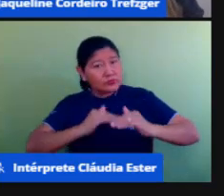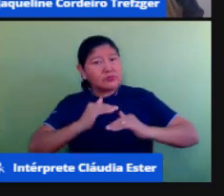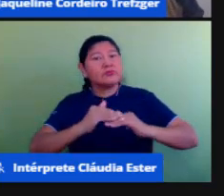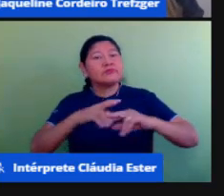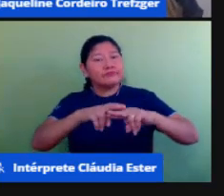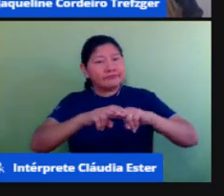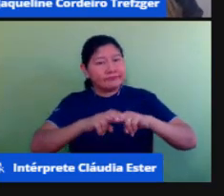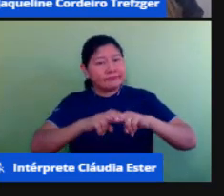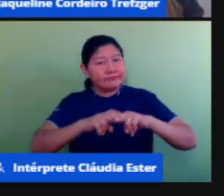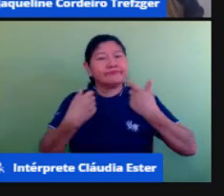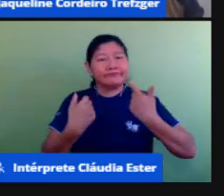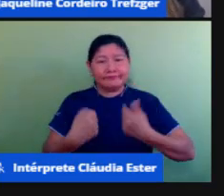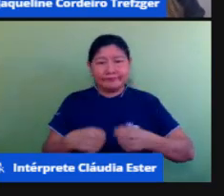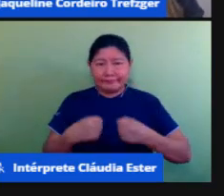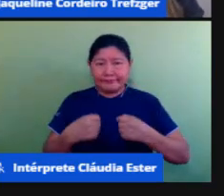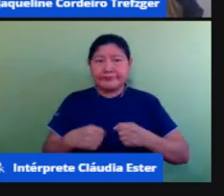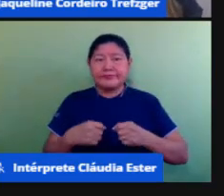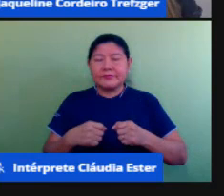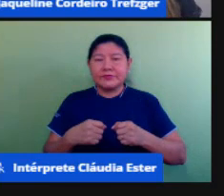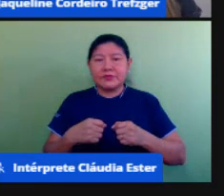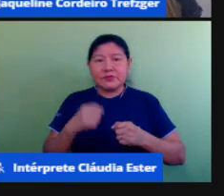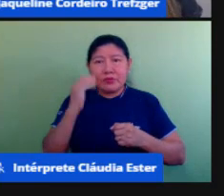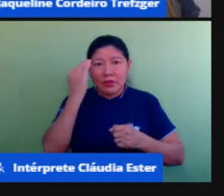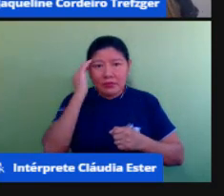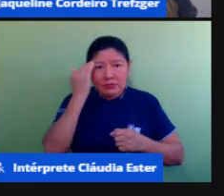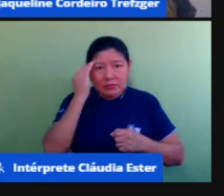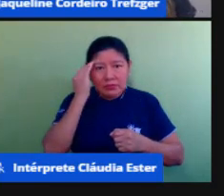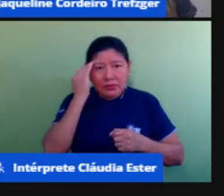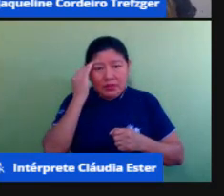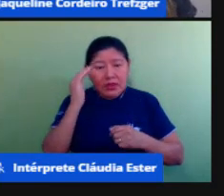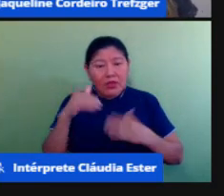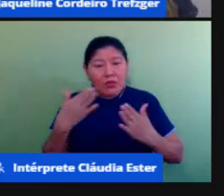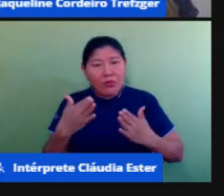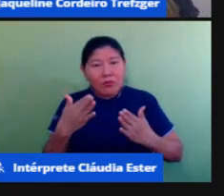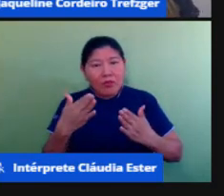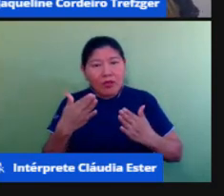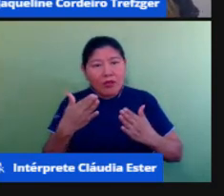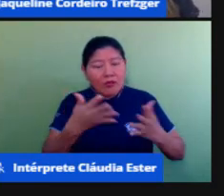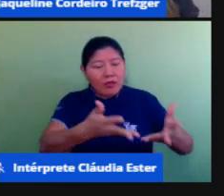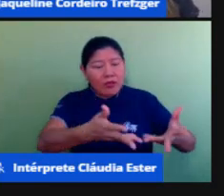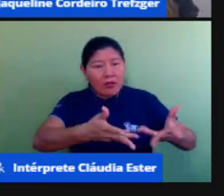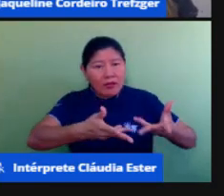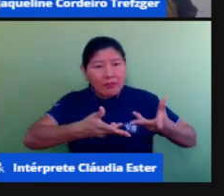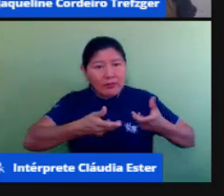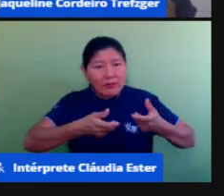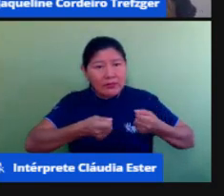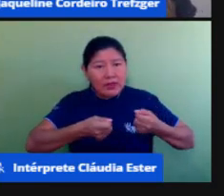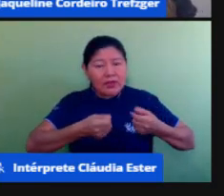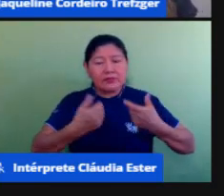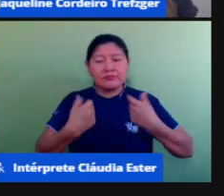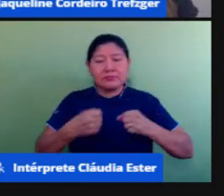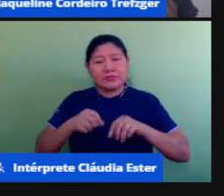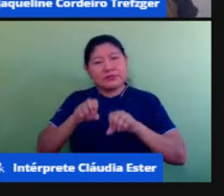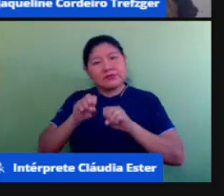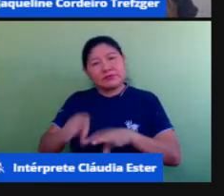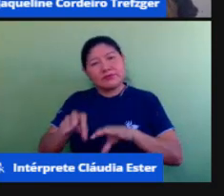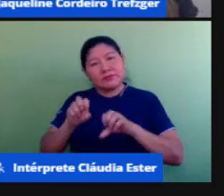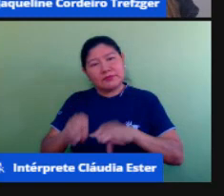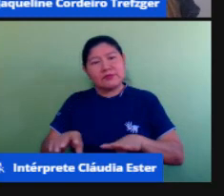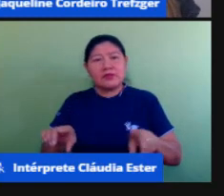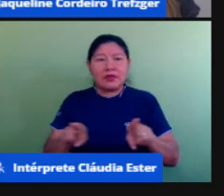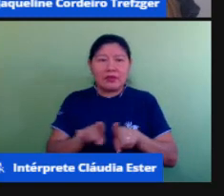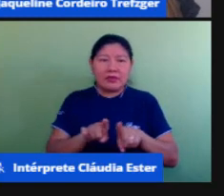preciso, né, saber quais são os conhecimentos e habilidades a serem ensinados e conhecer